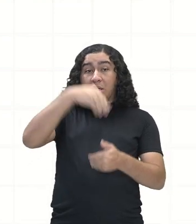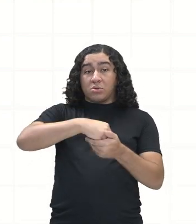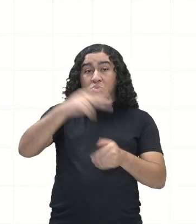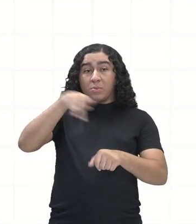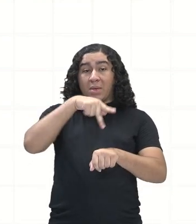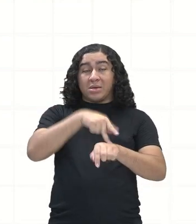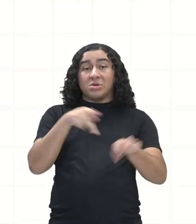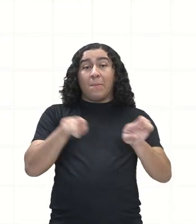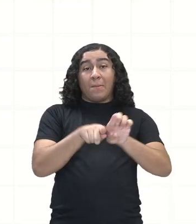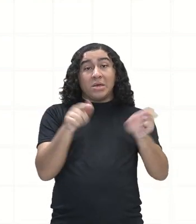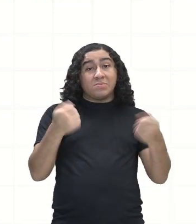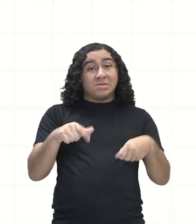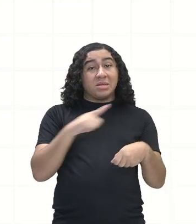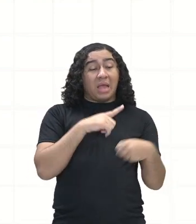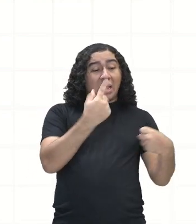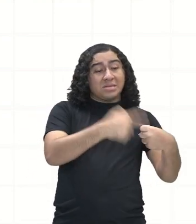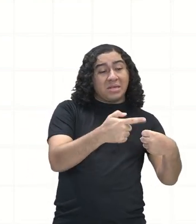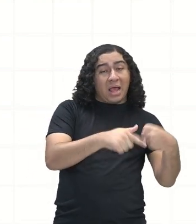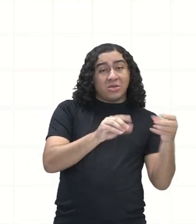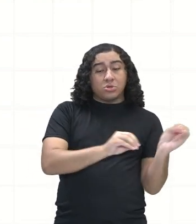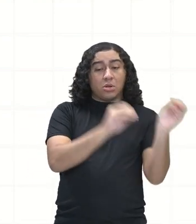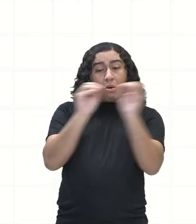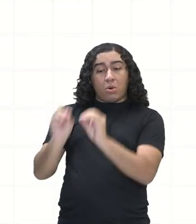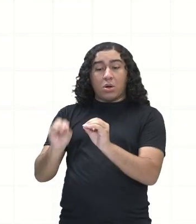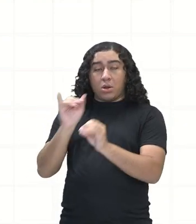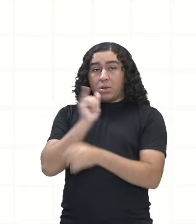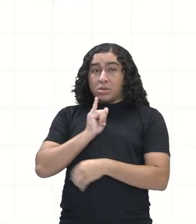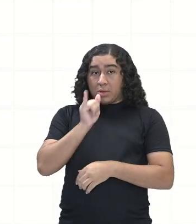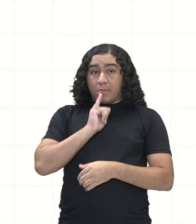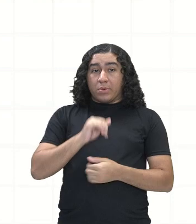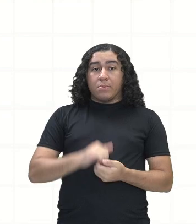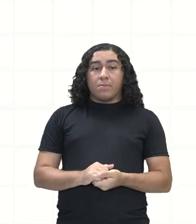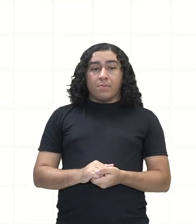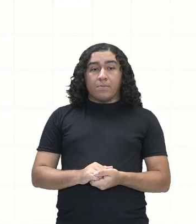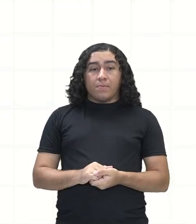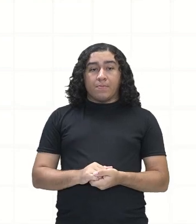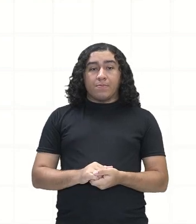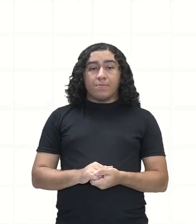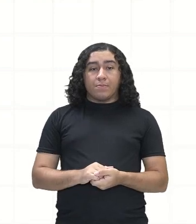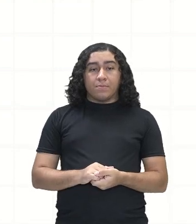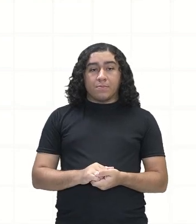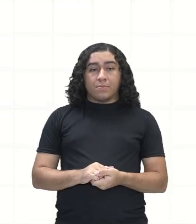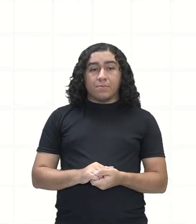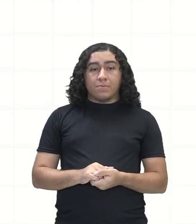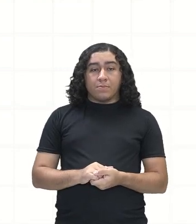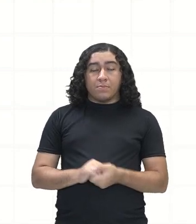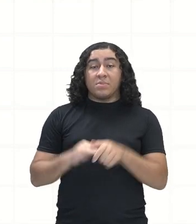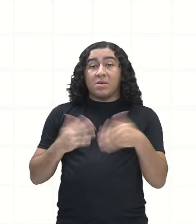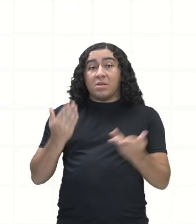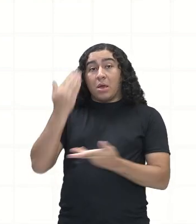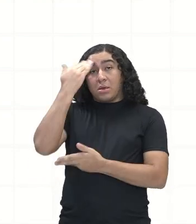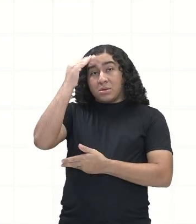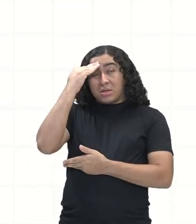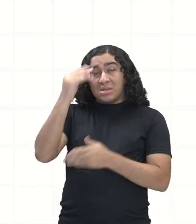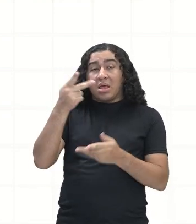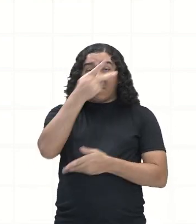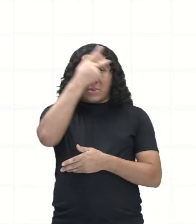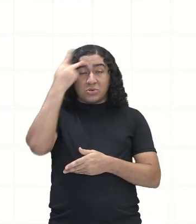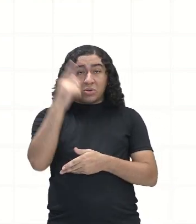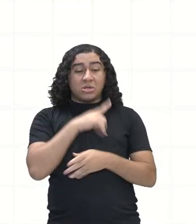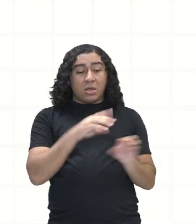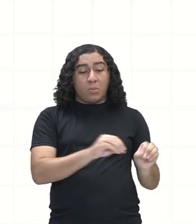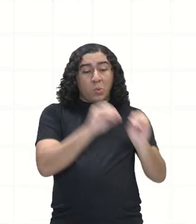sair dali da cidade onde elas estão, por exemplo. Então, pessoal, a lógica entre pessoas que são deslocadas, pessoas que